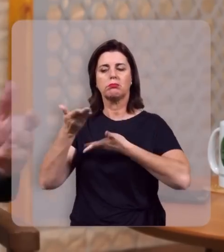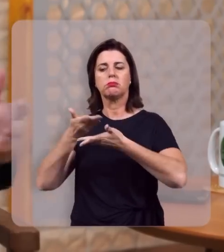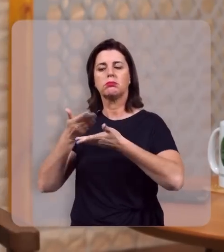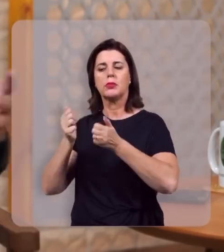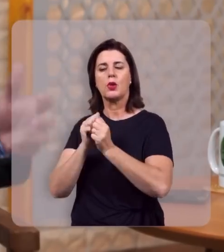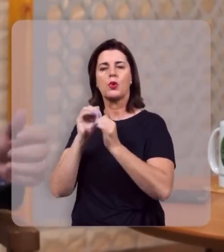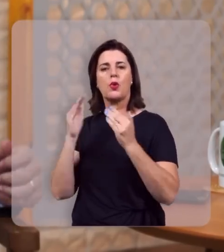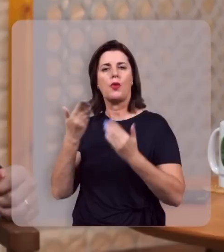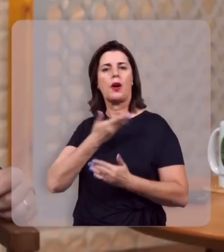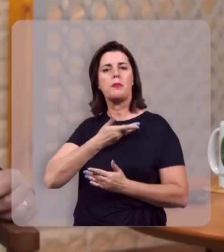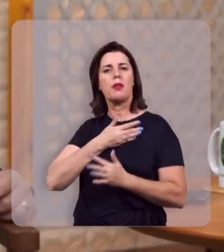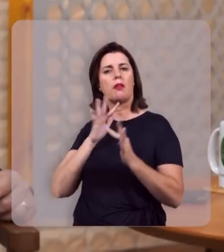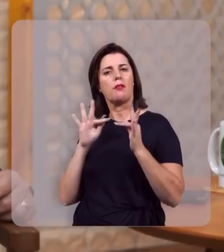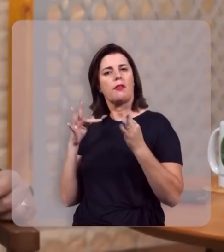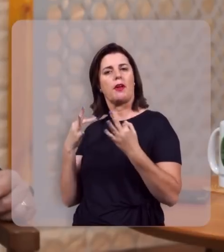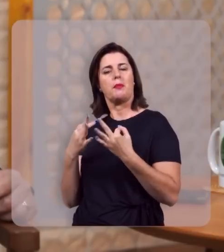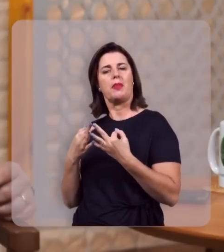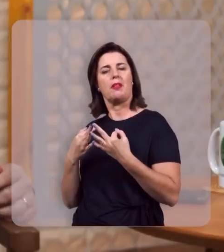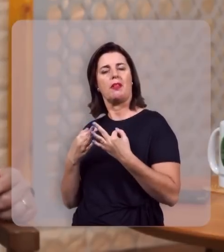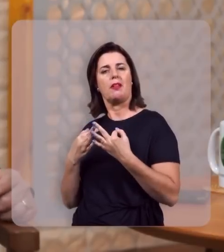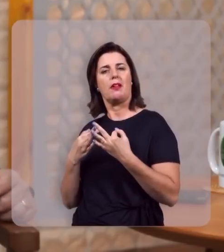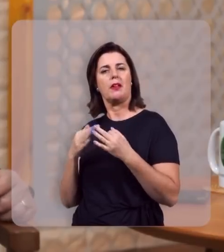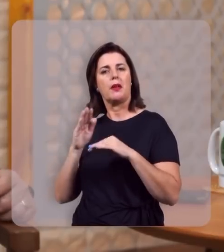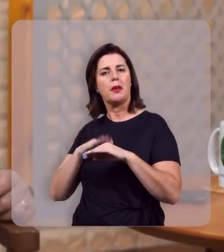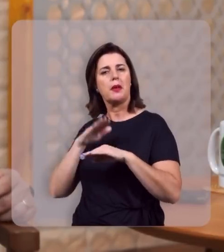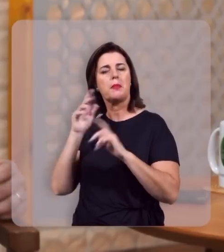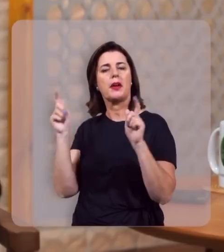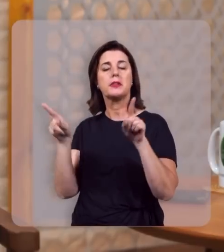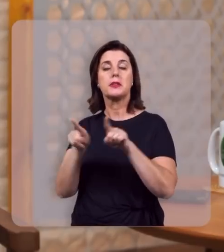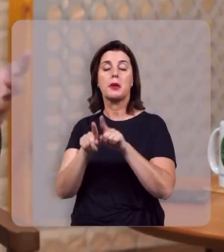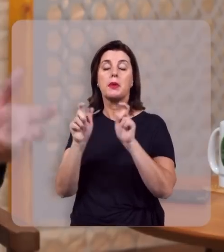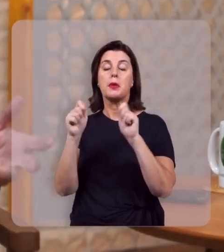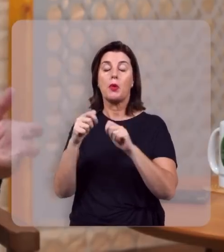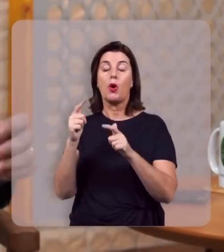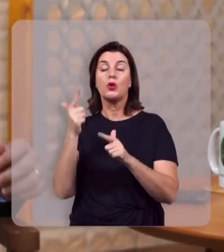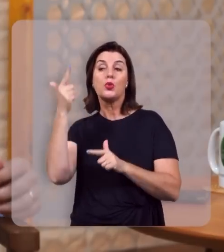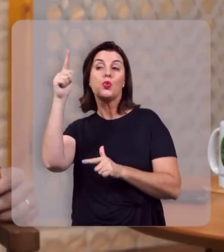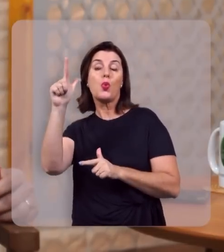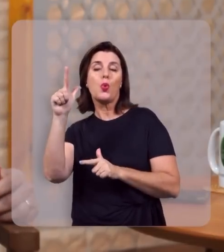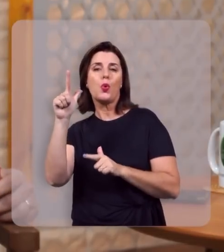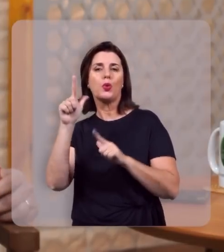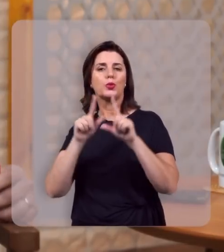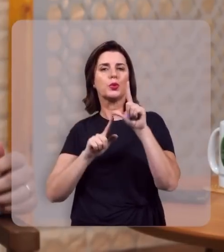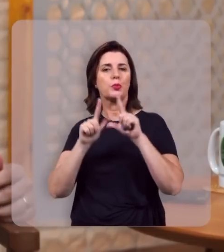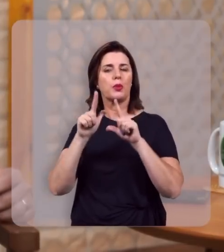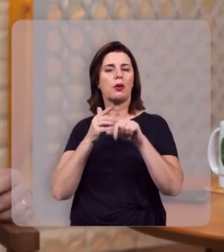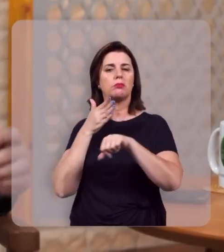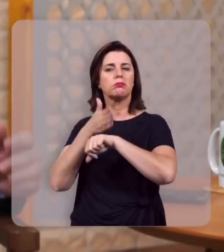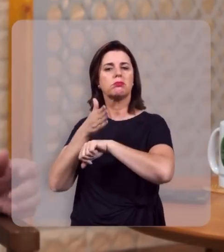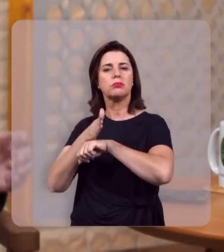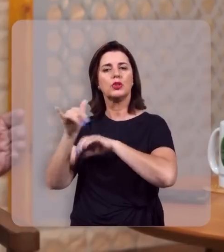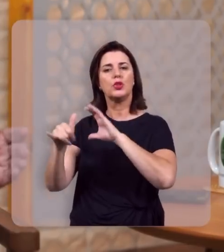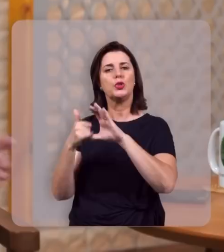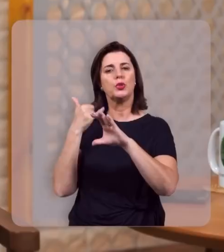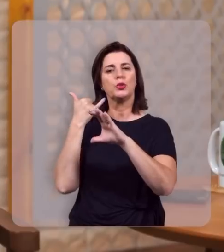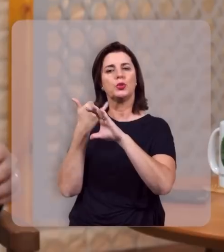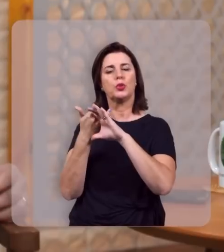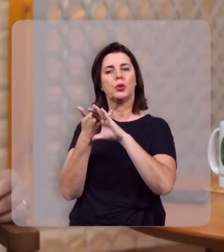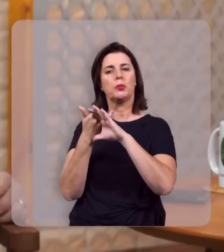compartilhar com todos os seus amigos e parentes. E mais, você pode também ouvir os outros programas acessando lá